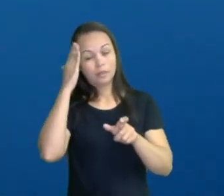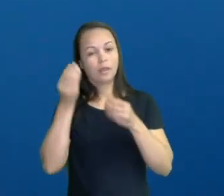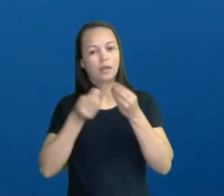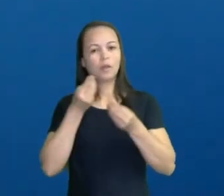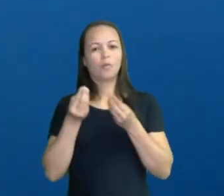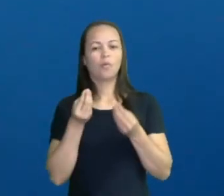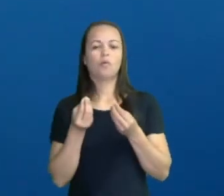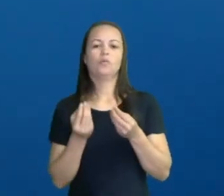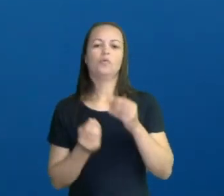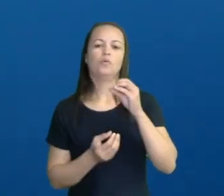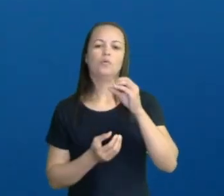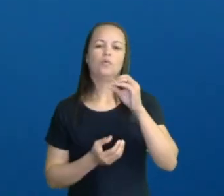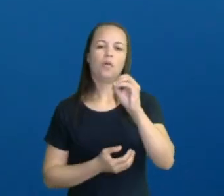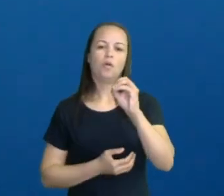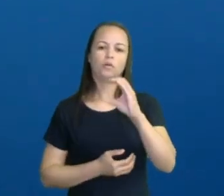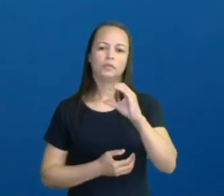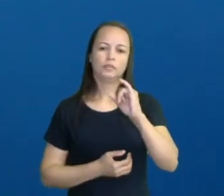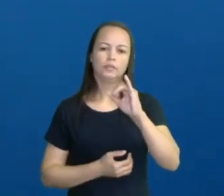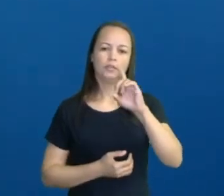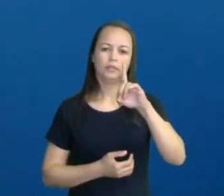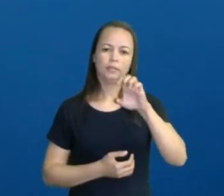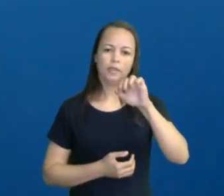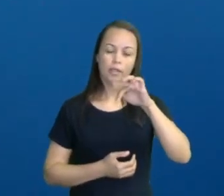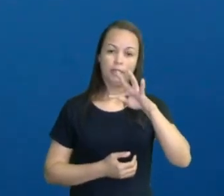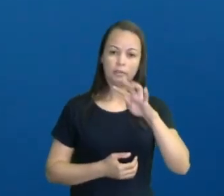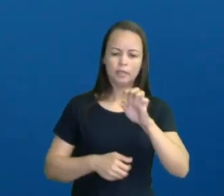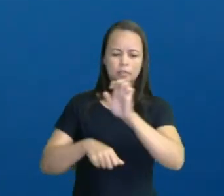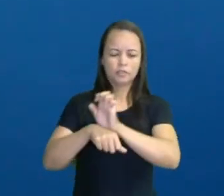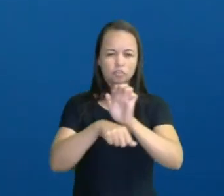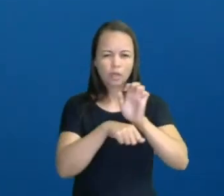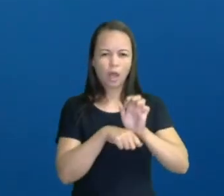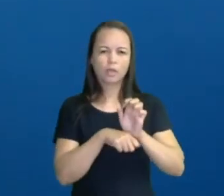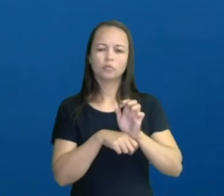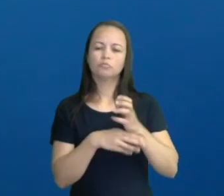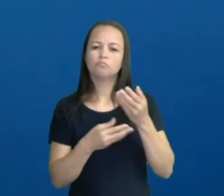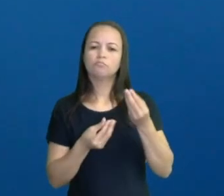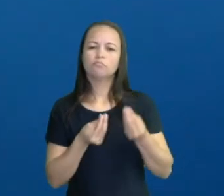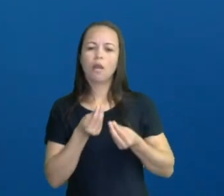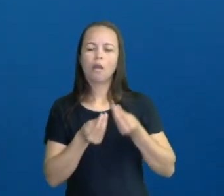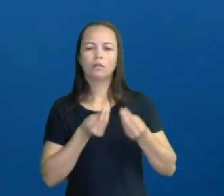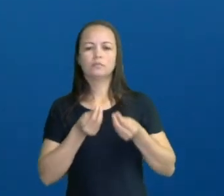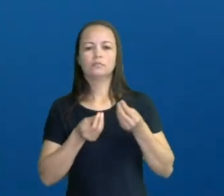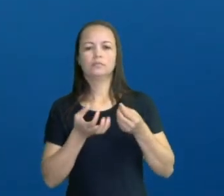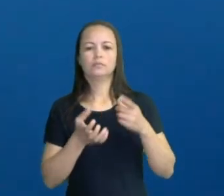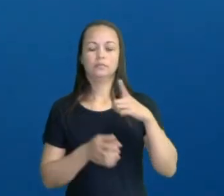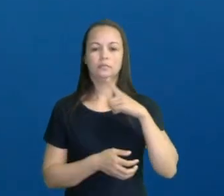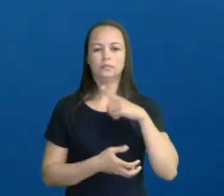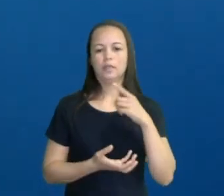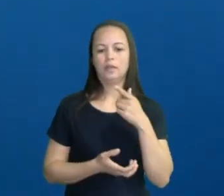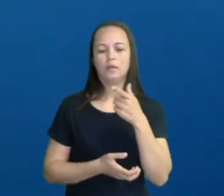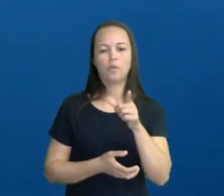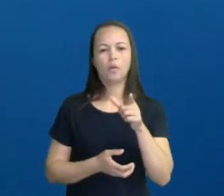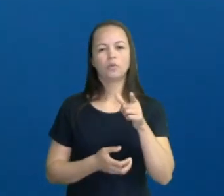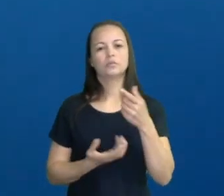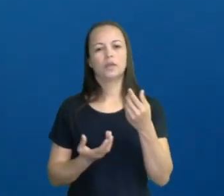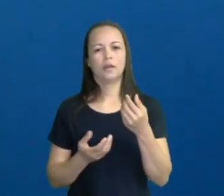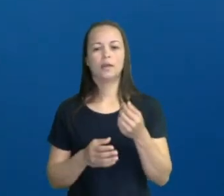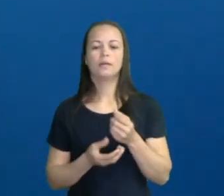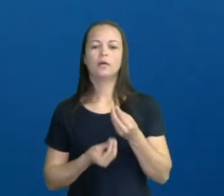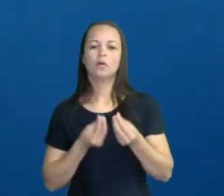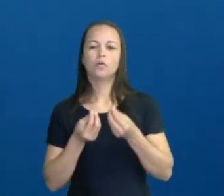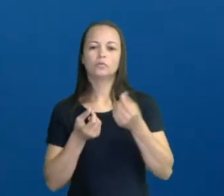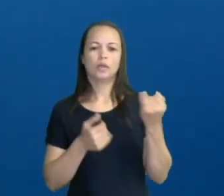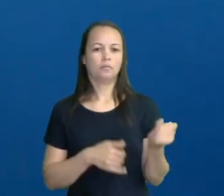no Ocidente esses estados modernos que conhecemos hoje começam a ter outras perspectivas,